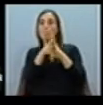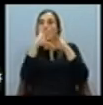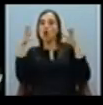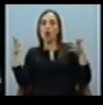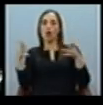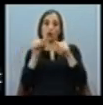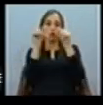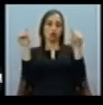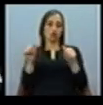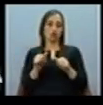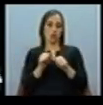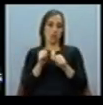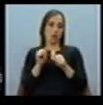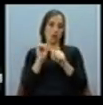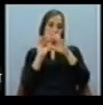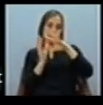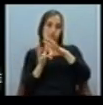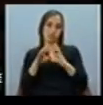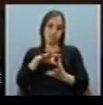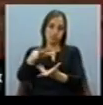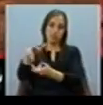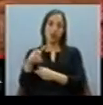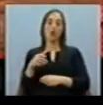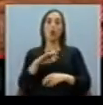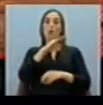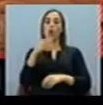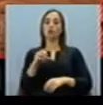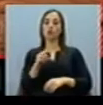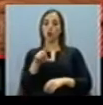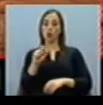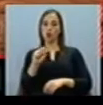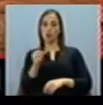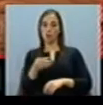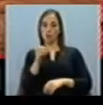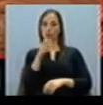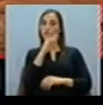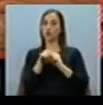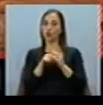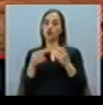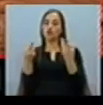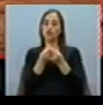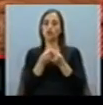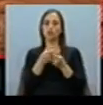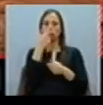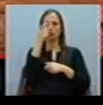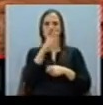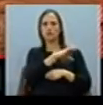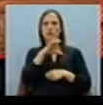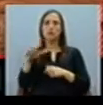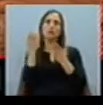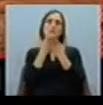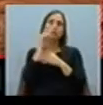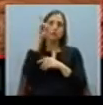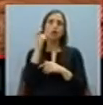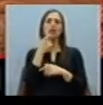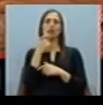Sistema Solar, que é o Monte Olimpo. E então, o que diz agora esta teoria é que juntou astrónomos, geólogos,